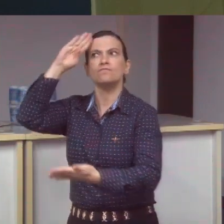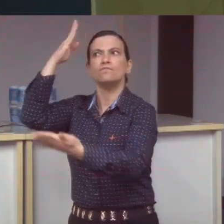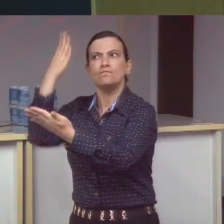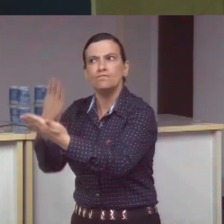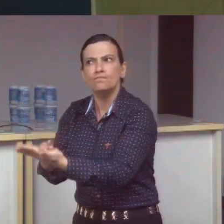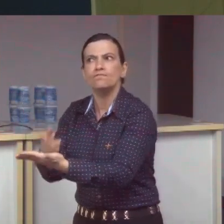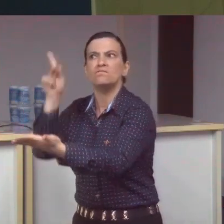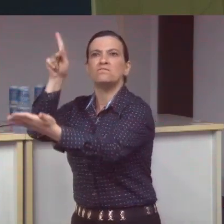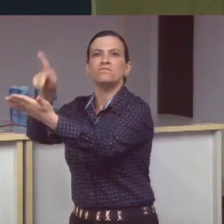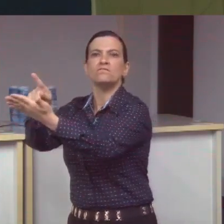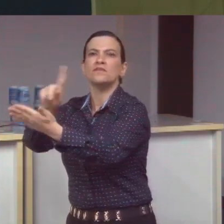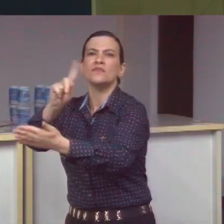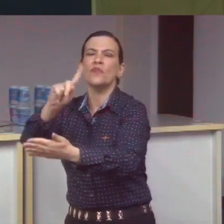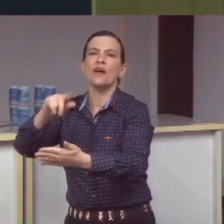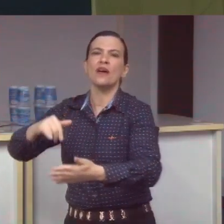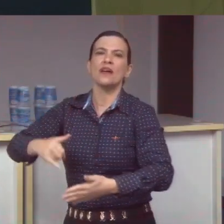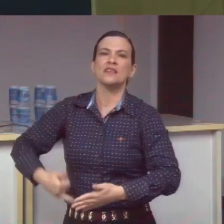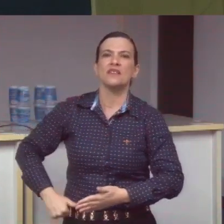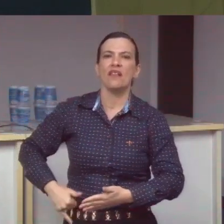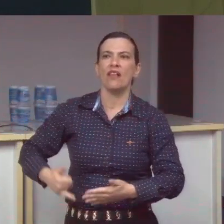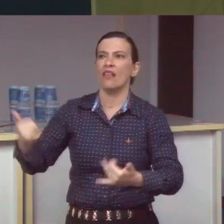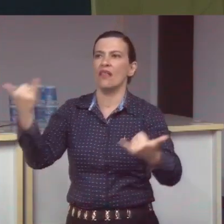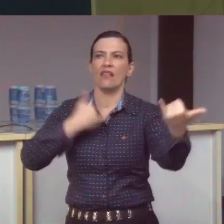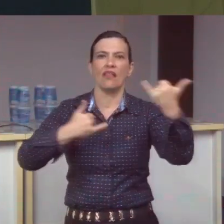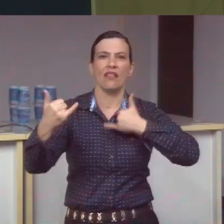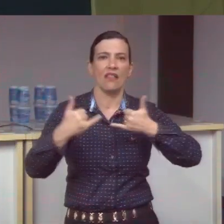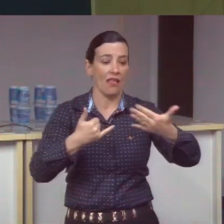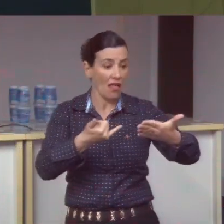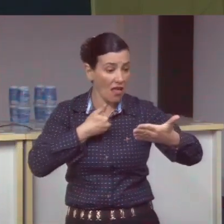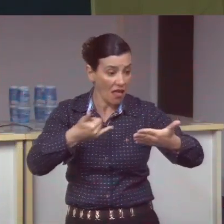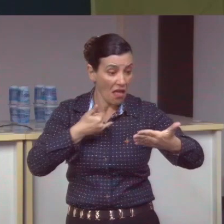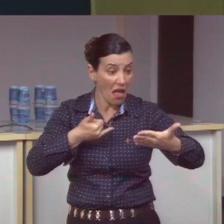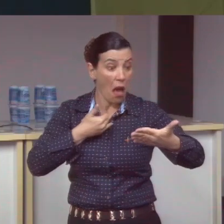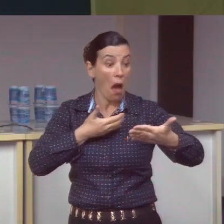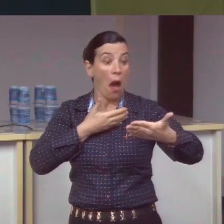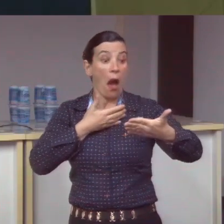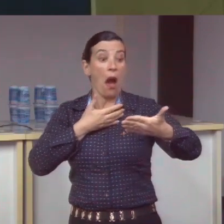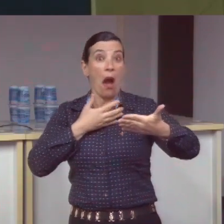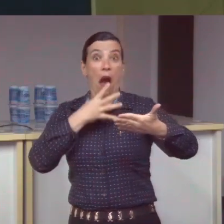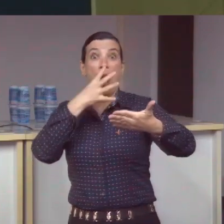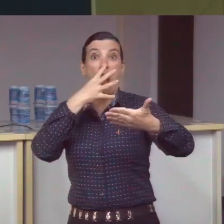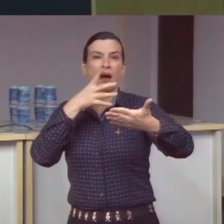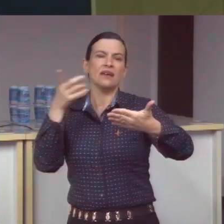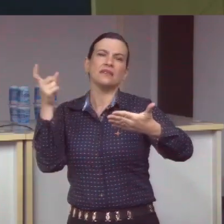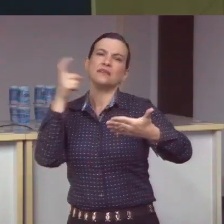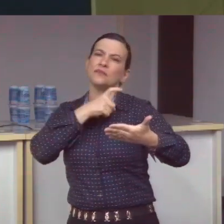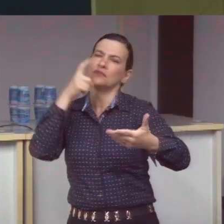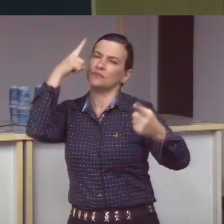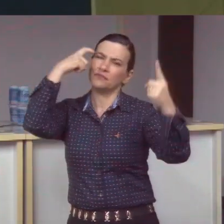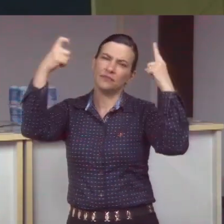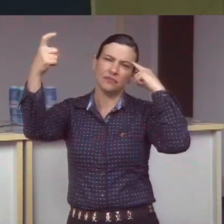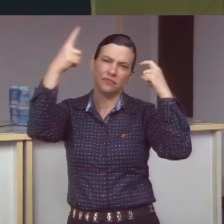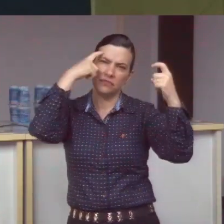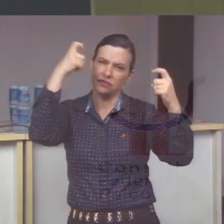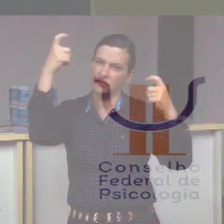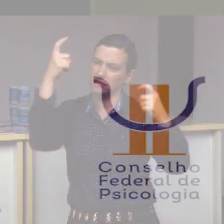confiança, né? Porque este perigo do rumor está ali presente, sem dúvida. Outro, por favor. Ó,